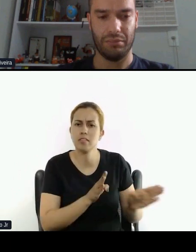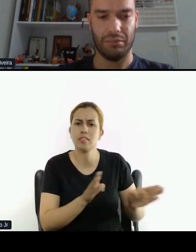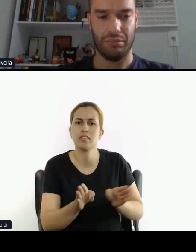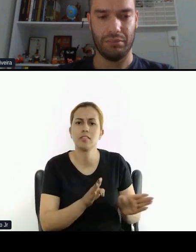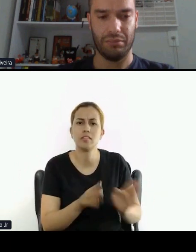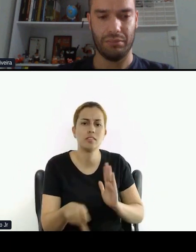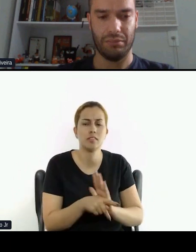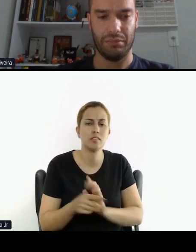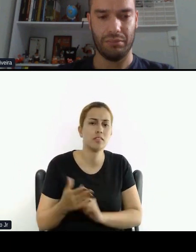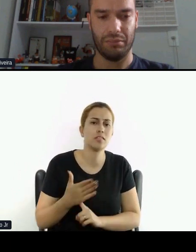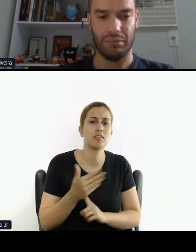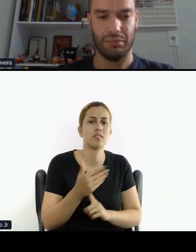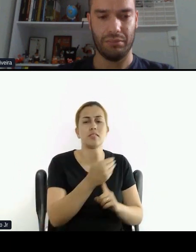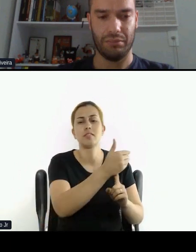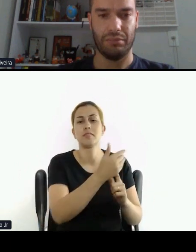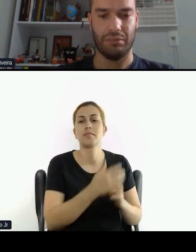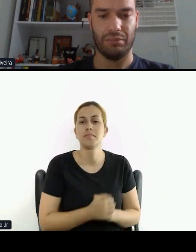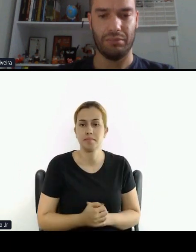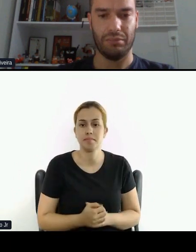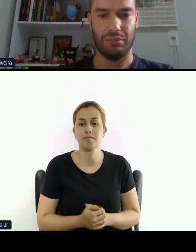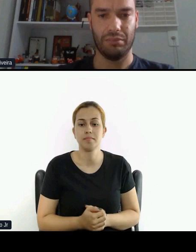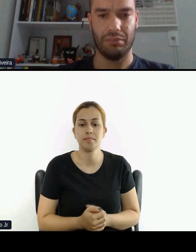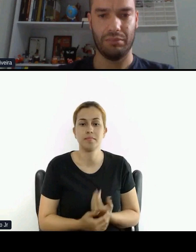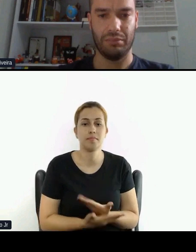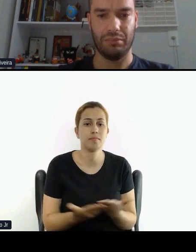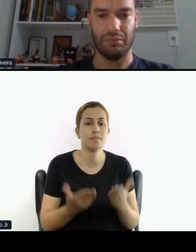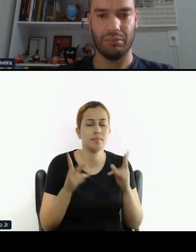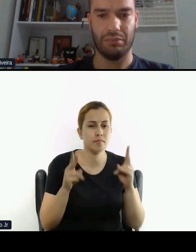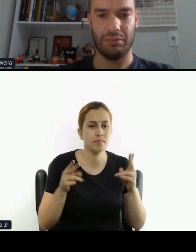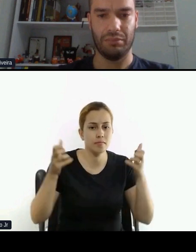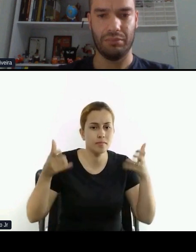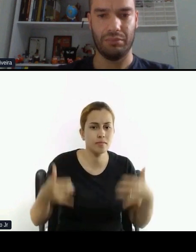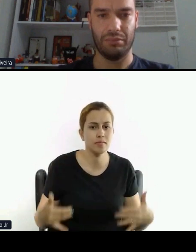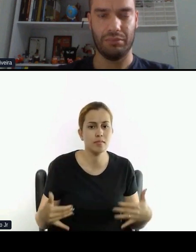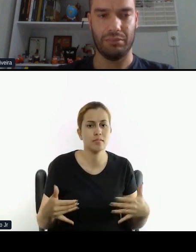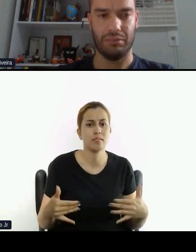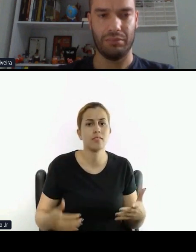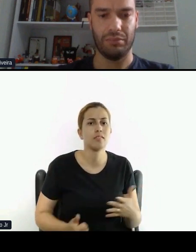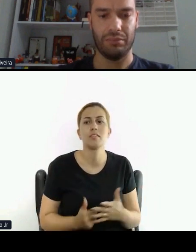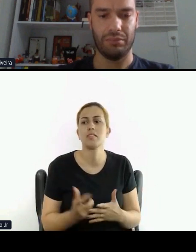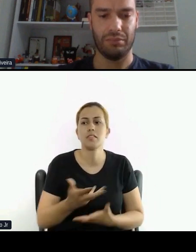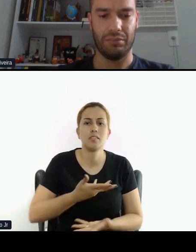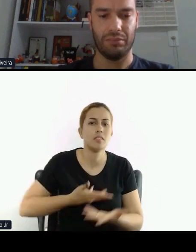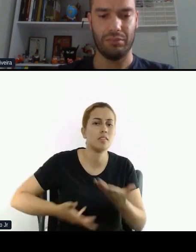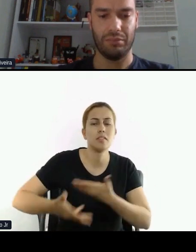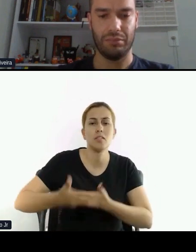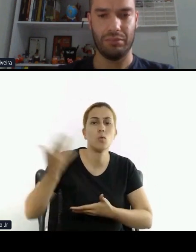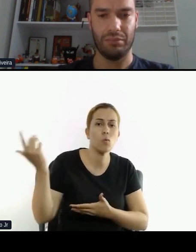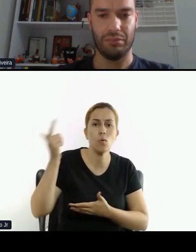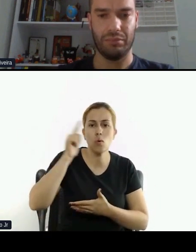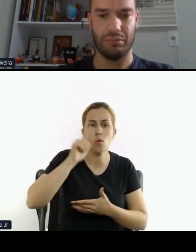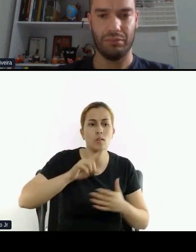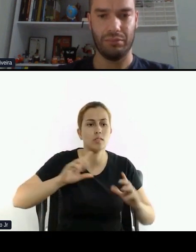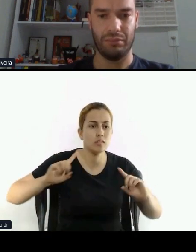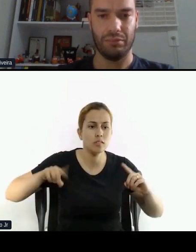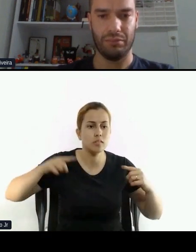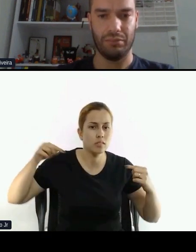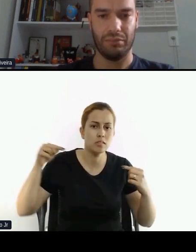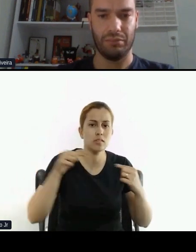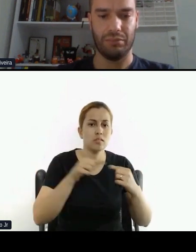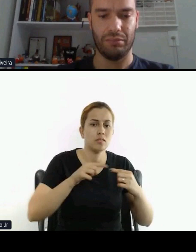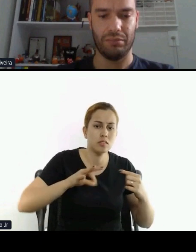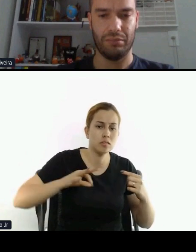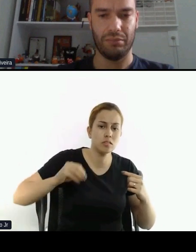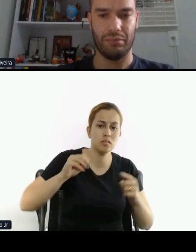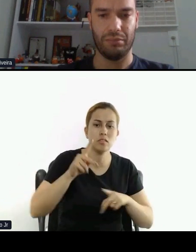tecnologias. Então, até comentei com vocês aqui também, né, a gente entender, né, o quão, né, nós conseguimos atingir todos os nossos públicos,